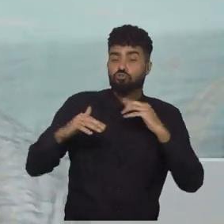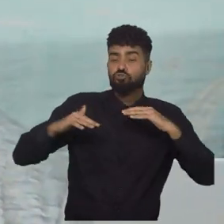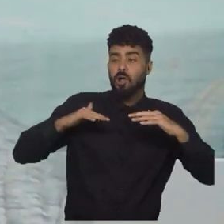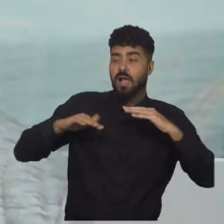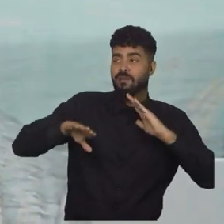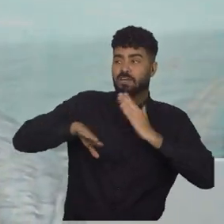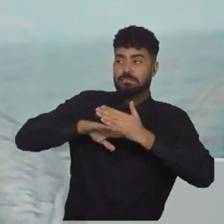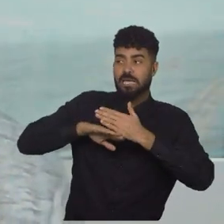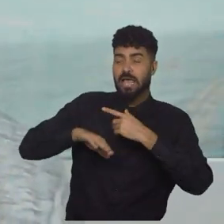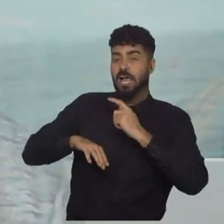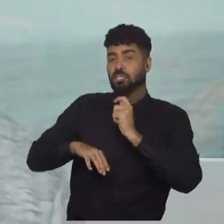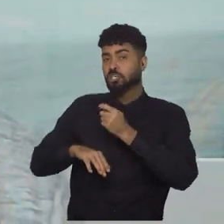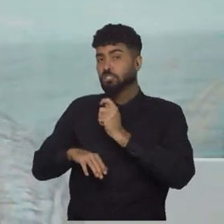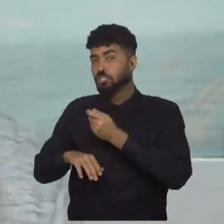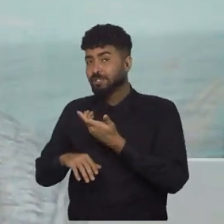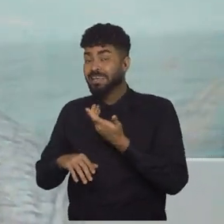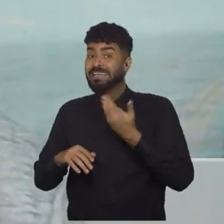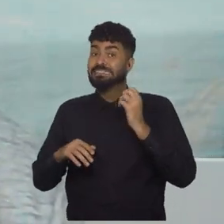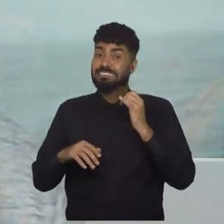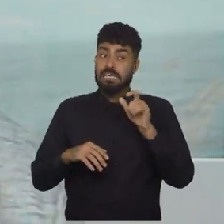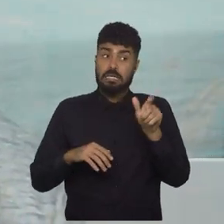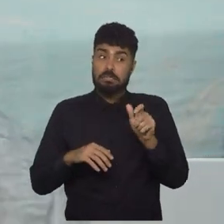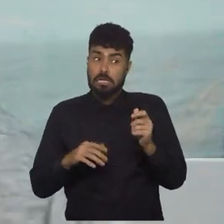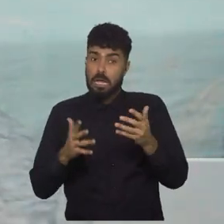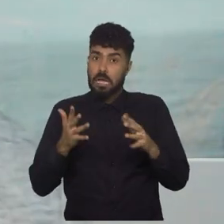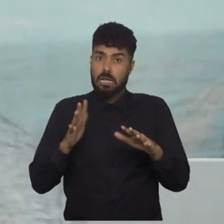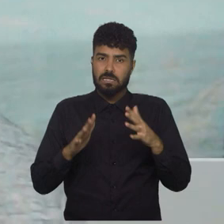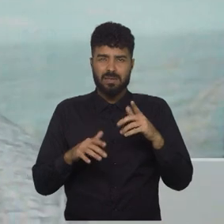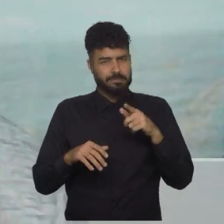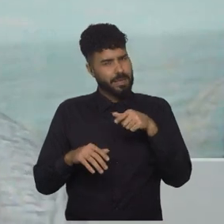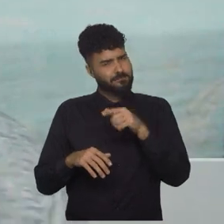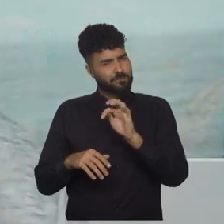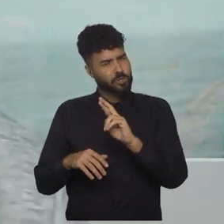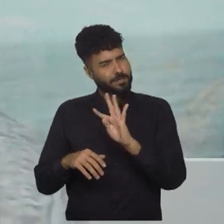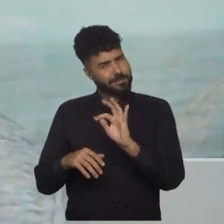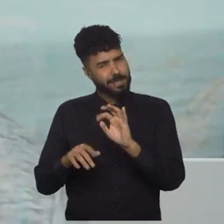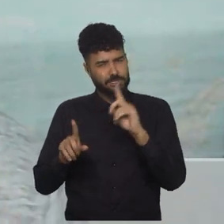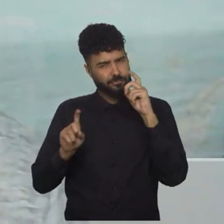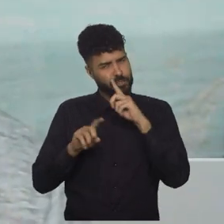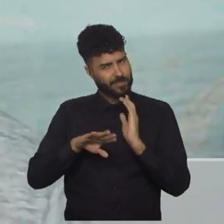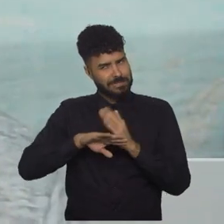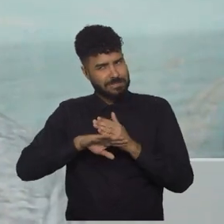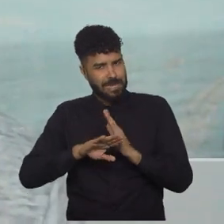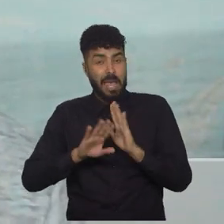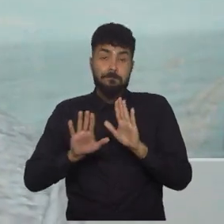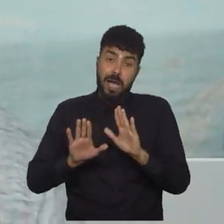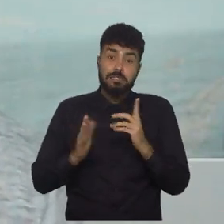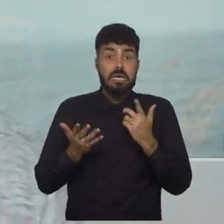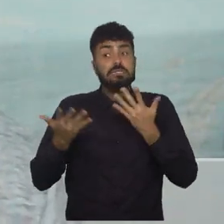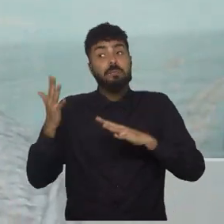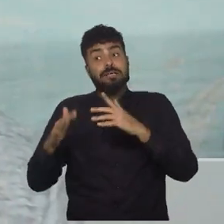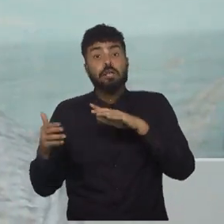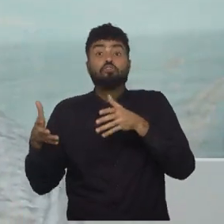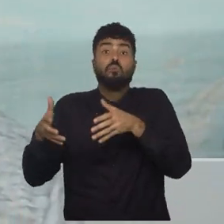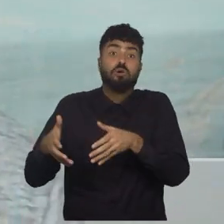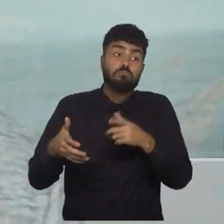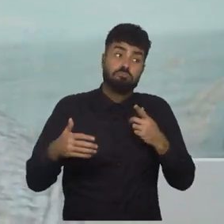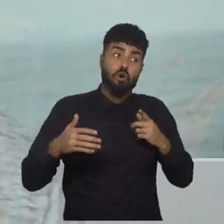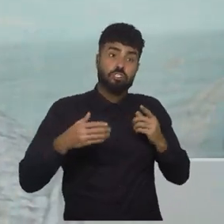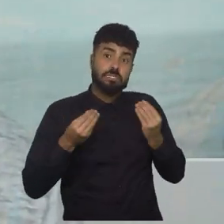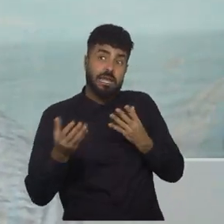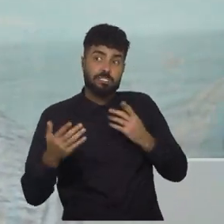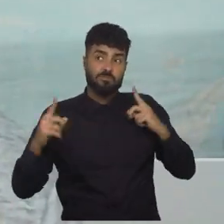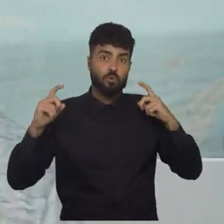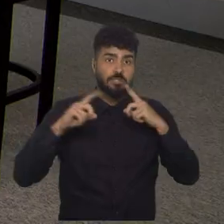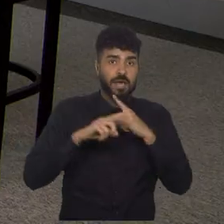E dependendo de como a Itália estiver, acho difícil, a Itália é favoritíssima, mas dependendo de como a Itália entrar, quem sabe pode dar alguma dificuldade